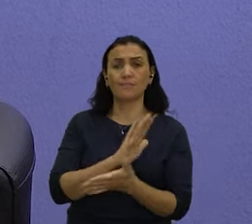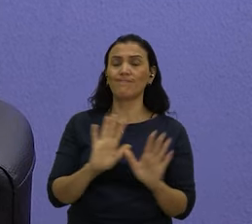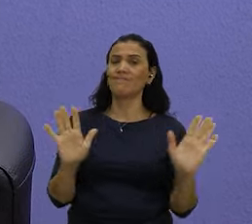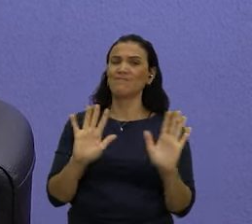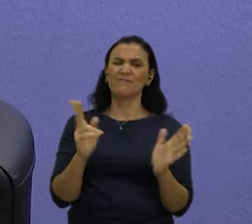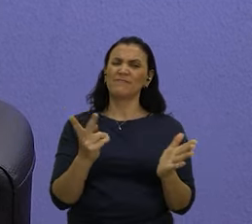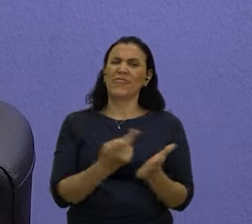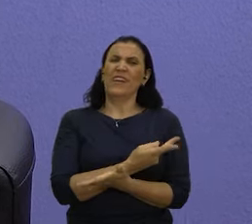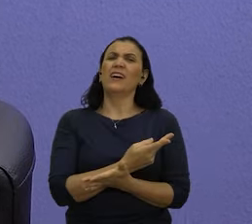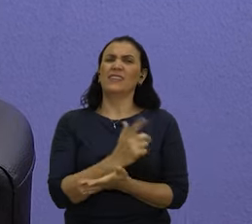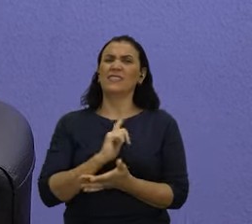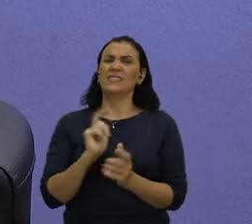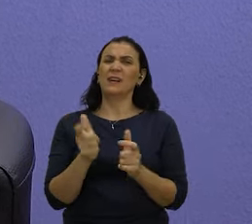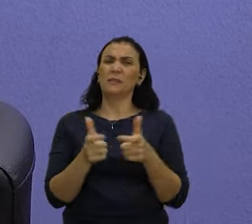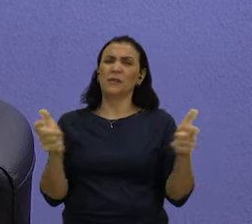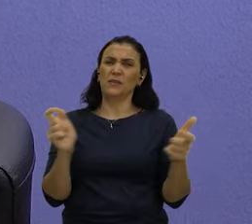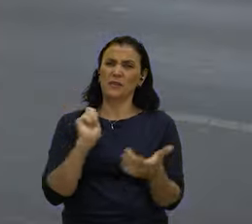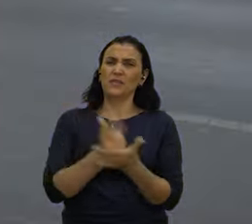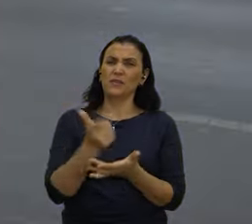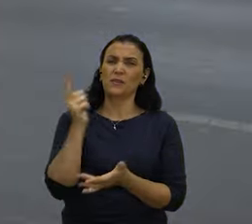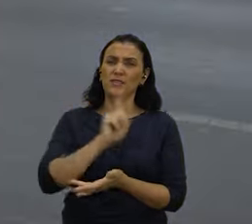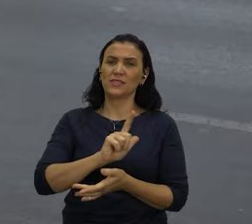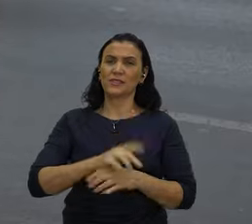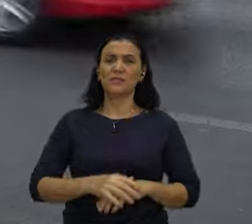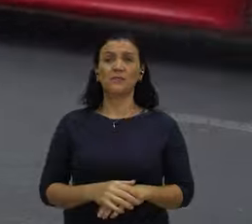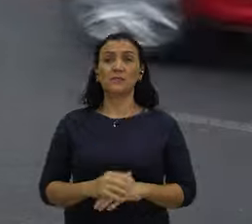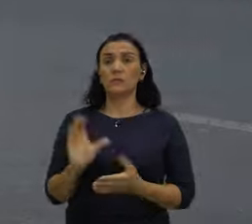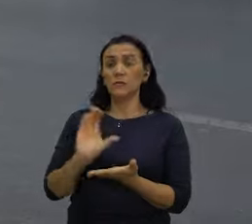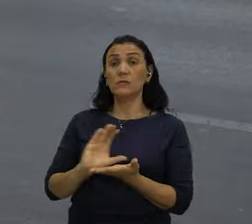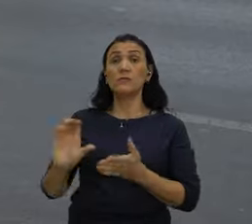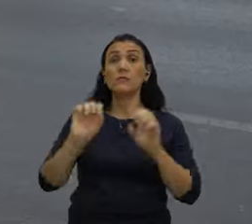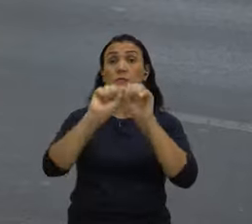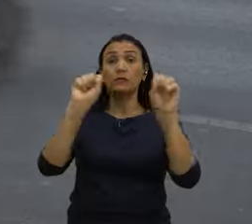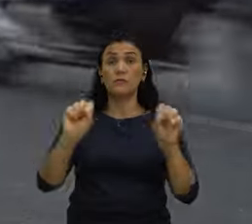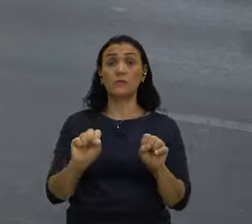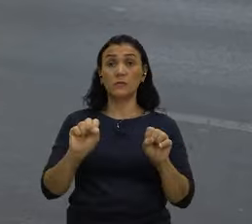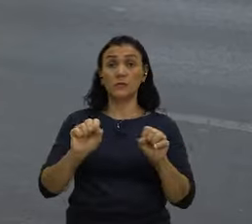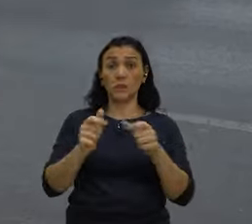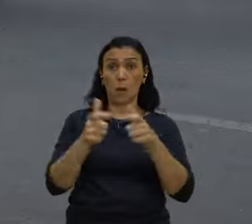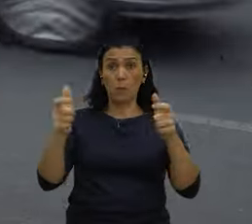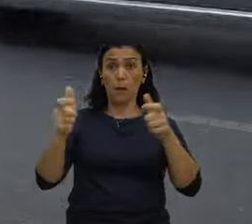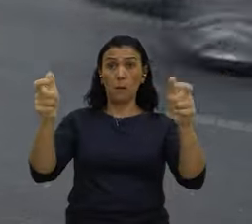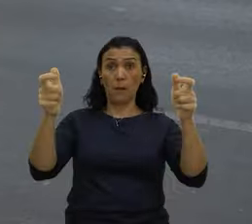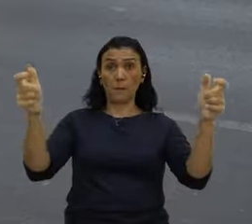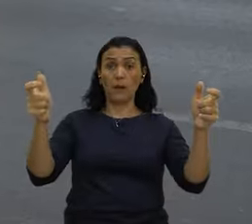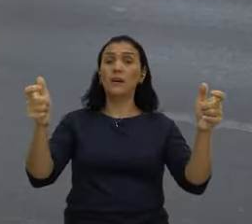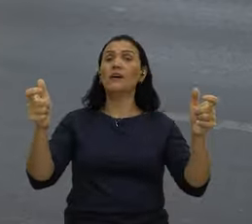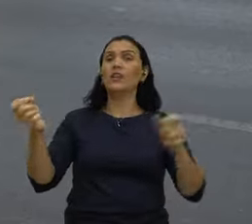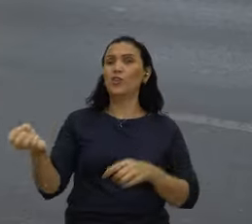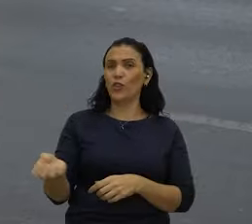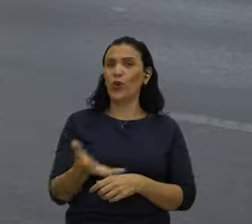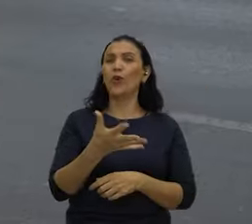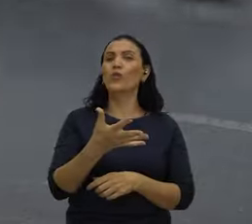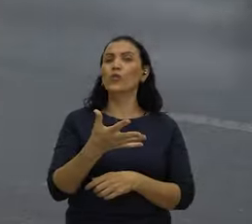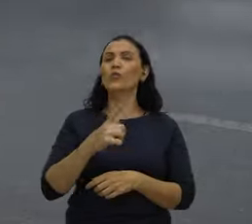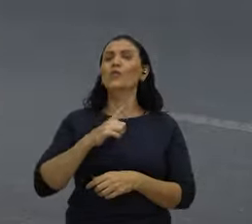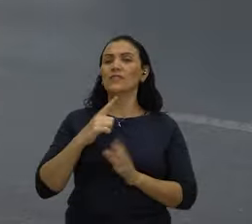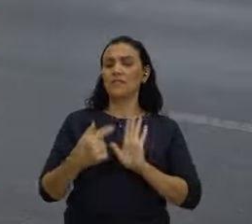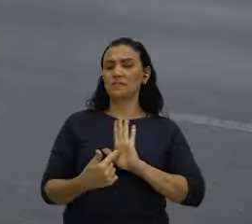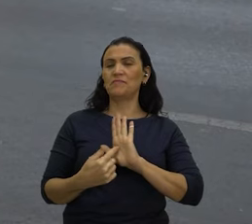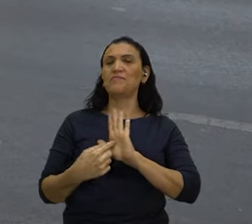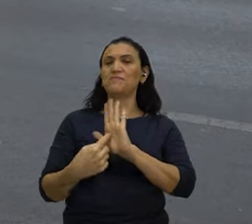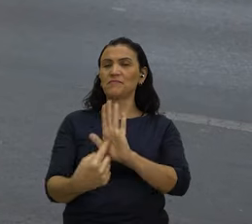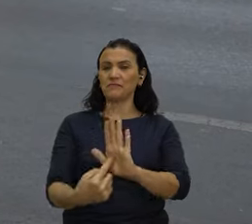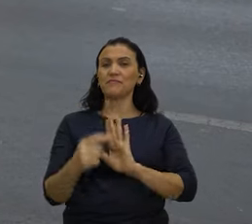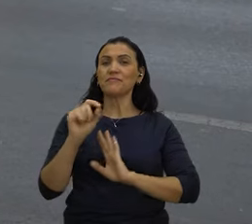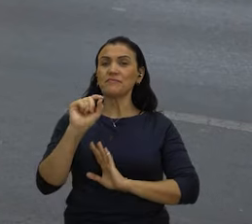verdade não procedia, não tinha fundamento, né? E por que investir nesse sistema? Além de ser mais moderno, ele apresenta